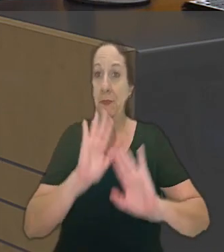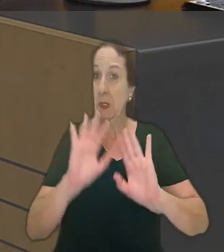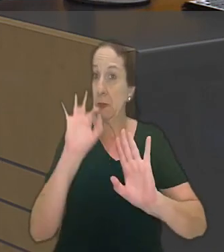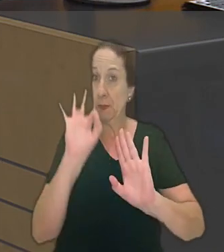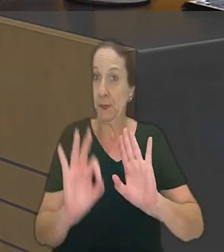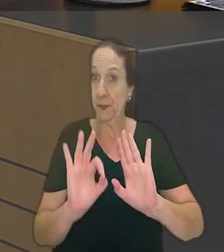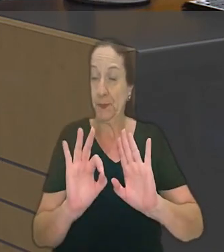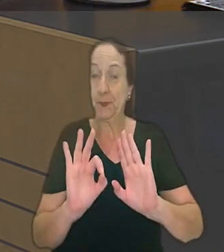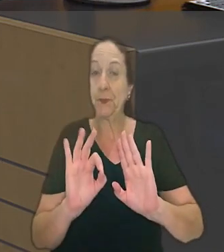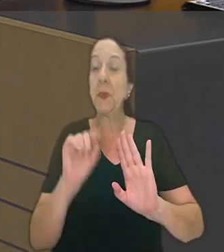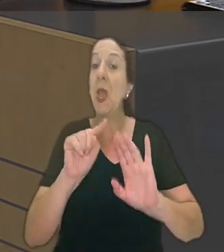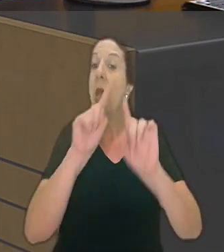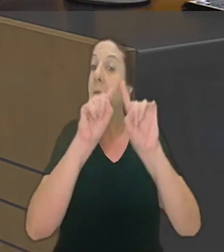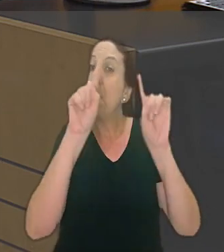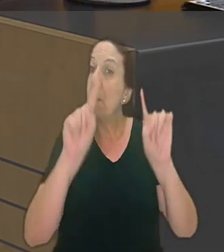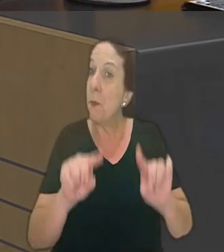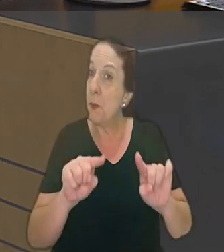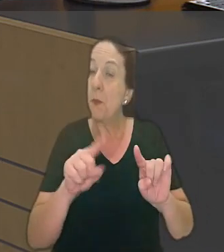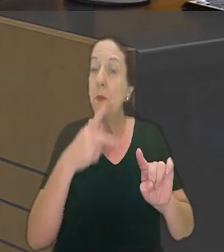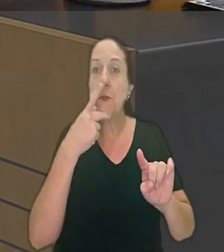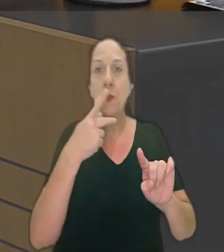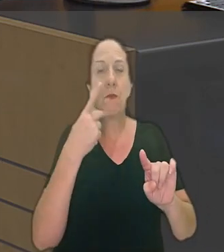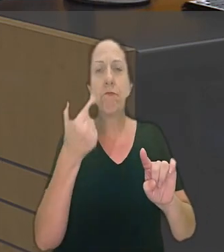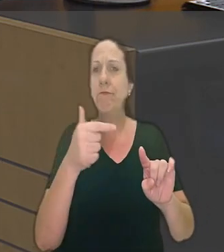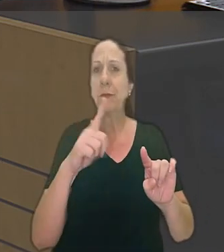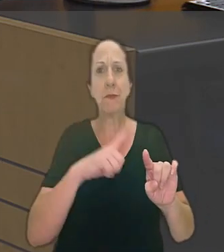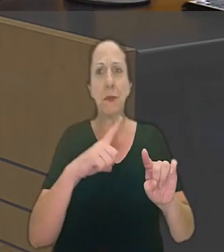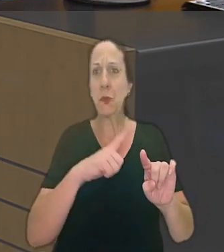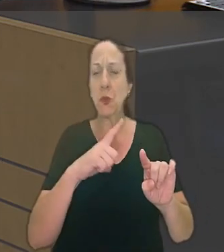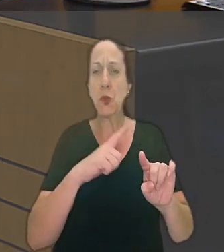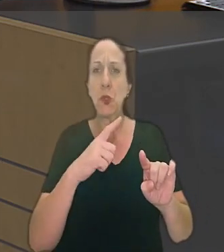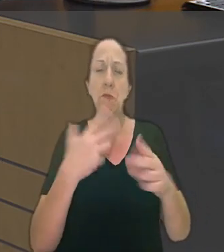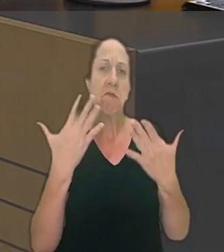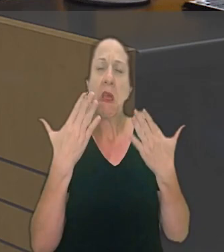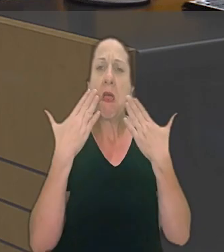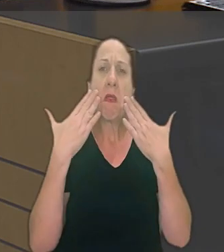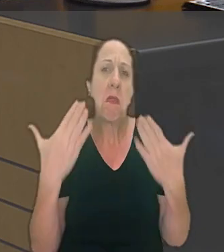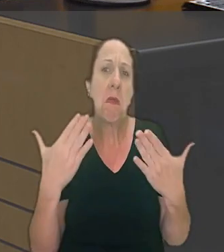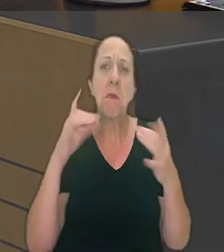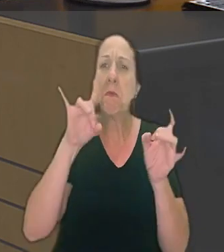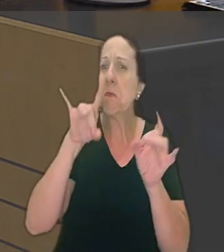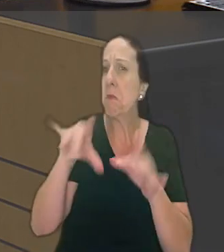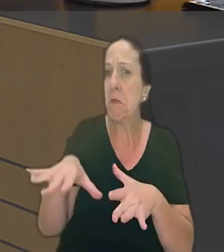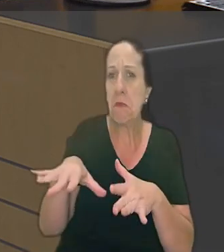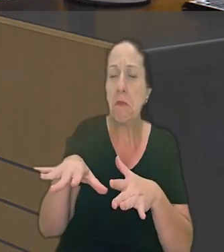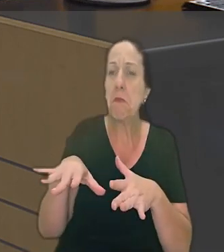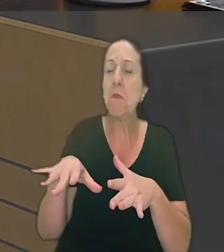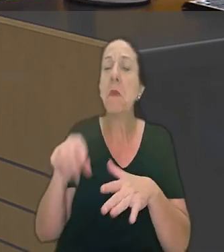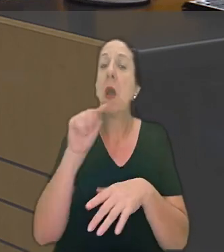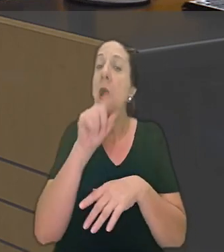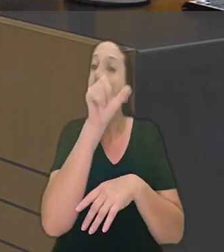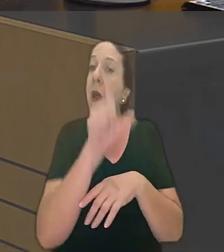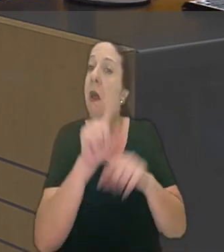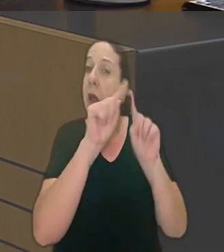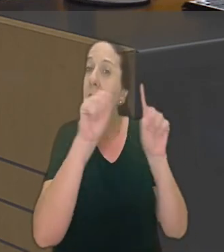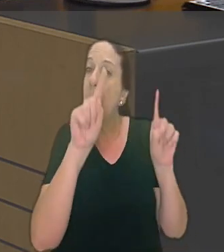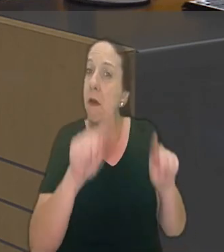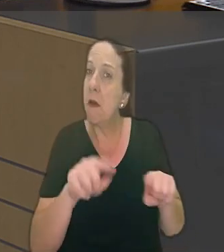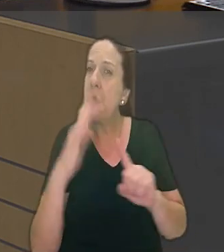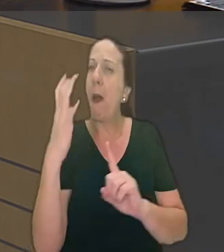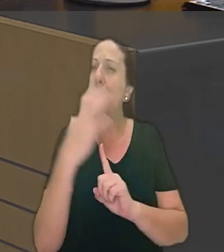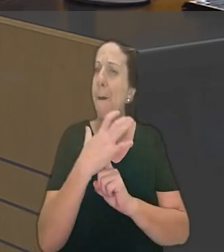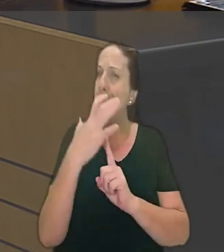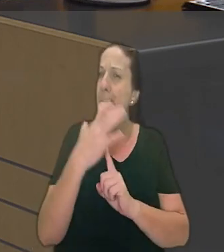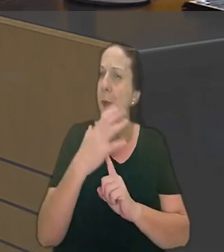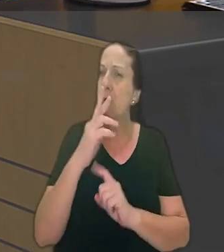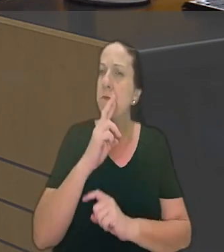tratamento adequado. Na ação, a profissional sustentava que não havia razões aparentes para a dispensa, que, segundo ela, teria